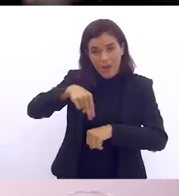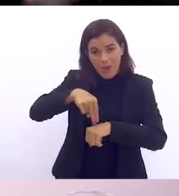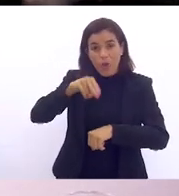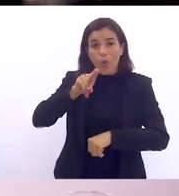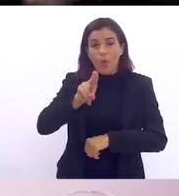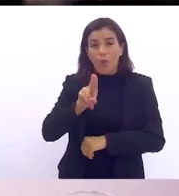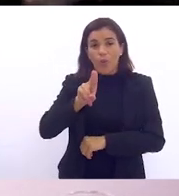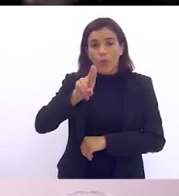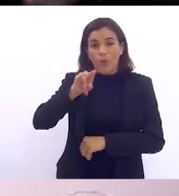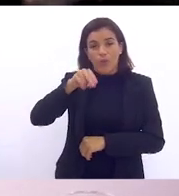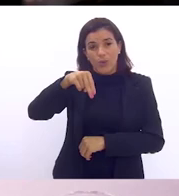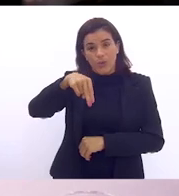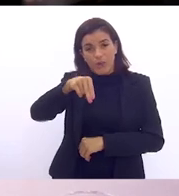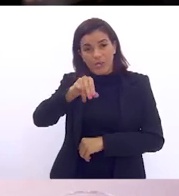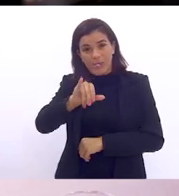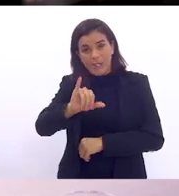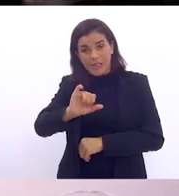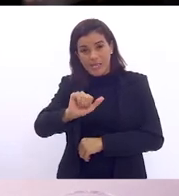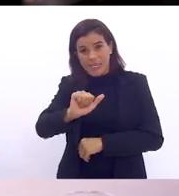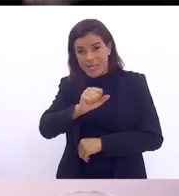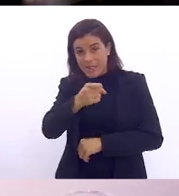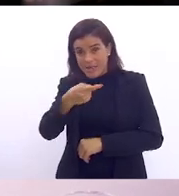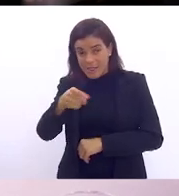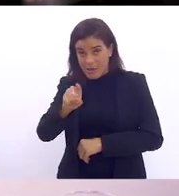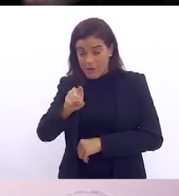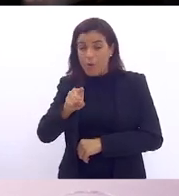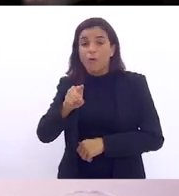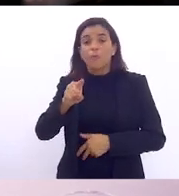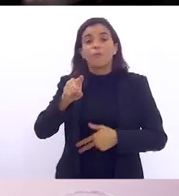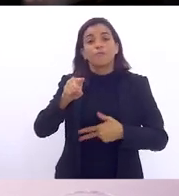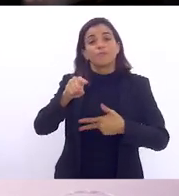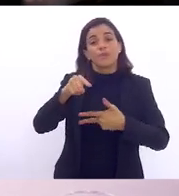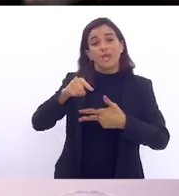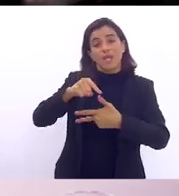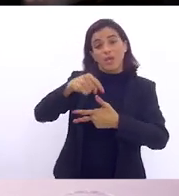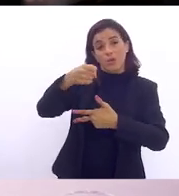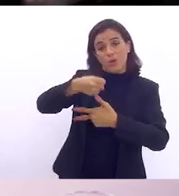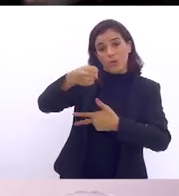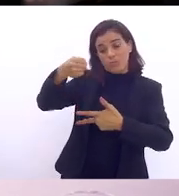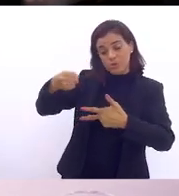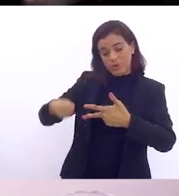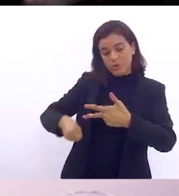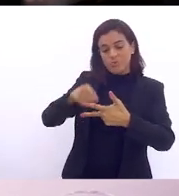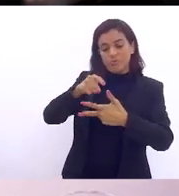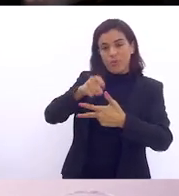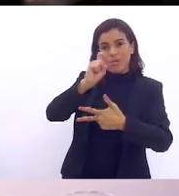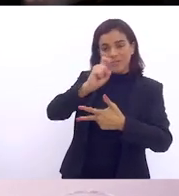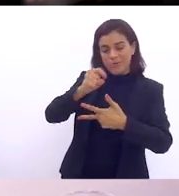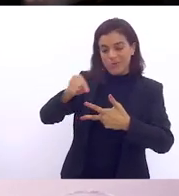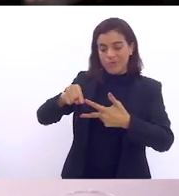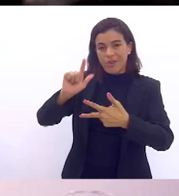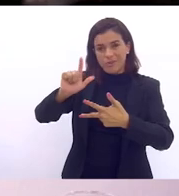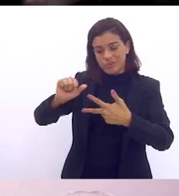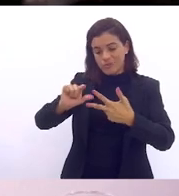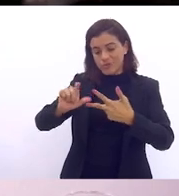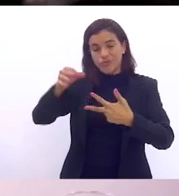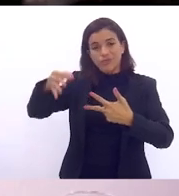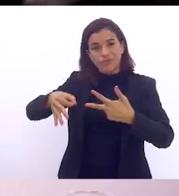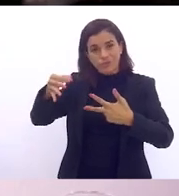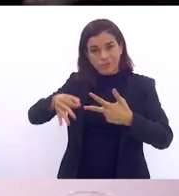eh eu acredito que o poder público do Estado do Rio de Janeiro Deputado é tem muito a contribuir para